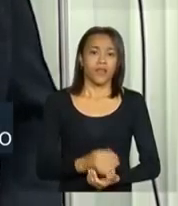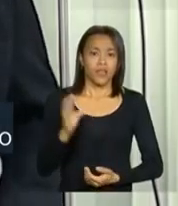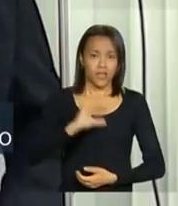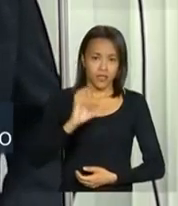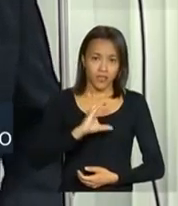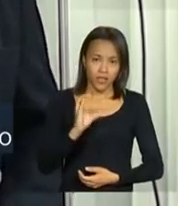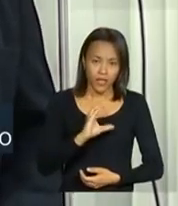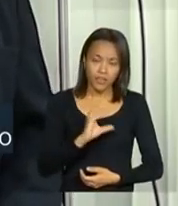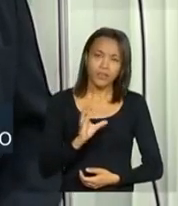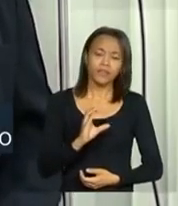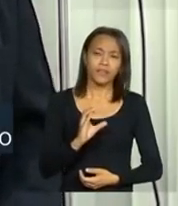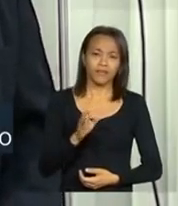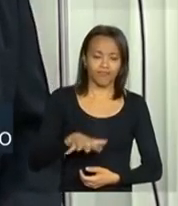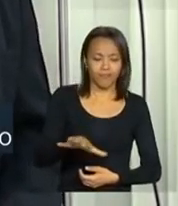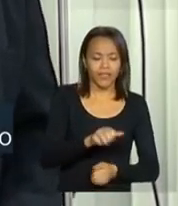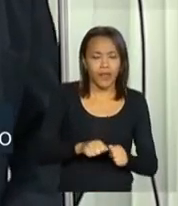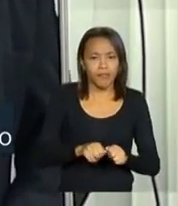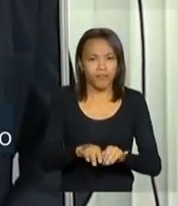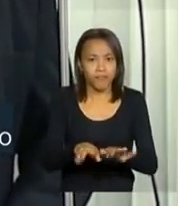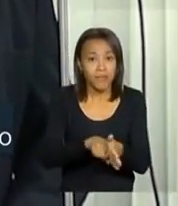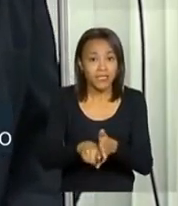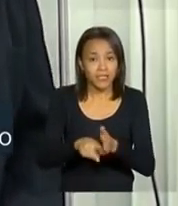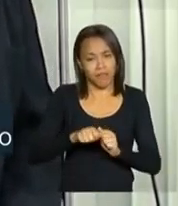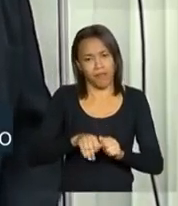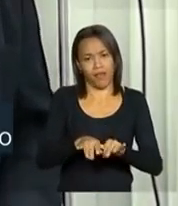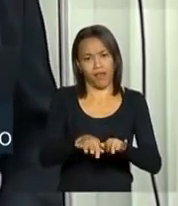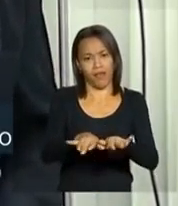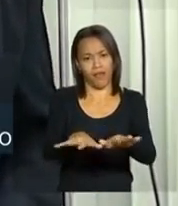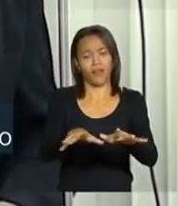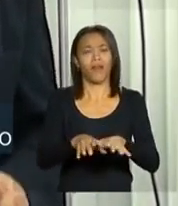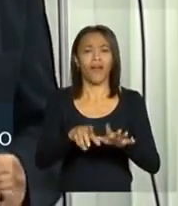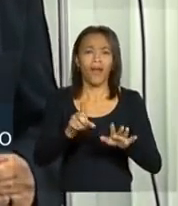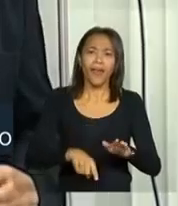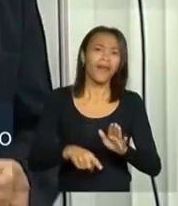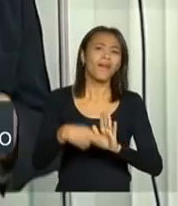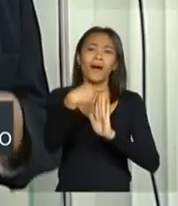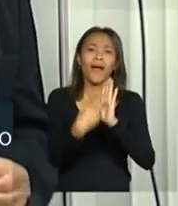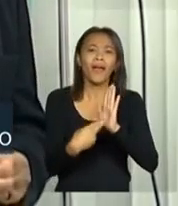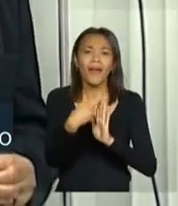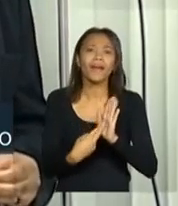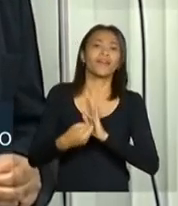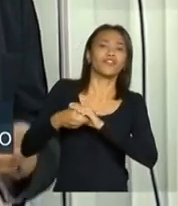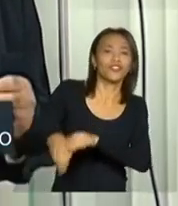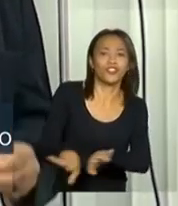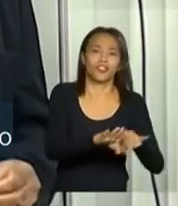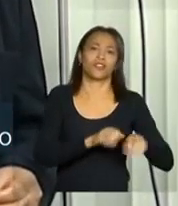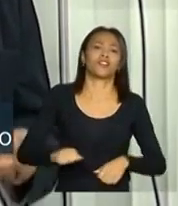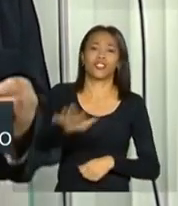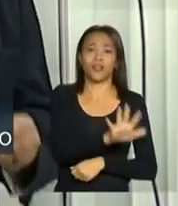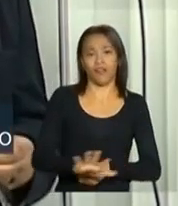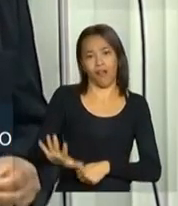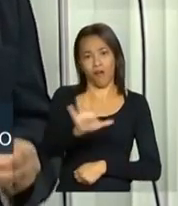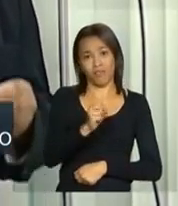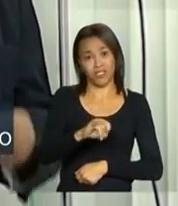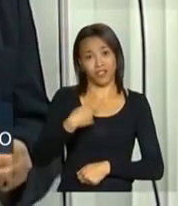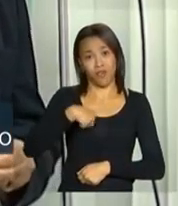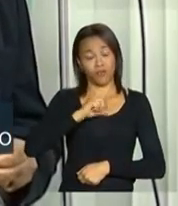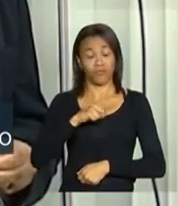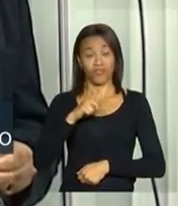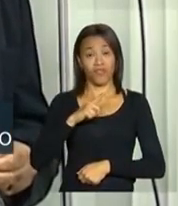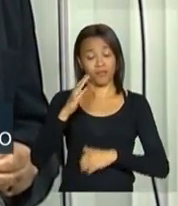agir transversalmente, aqui, em toda... Isso é um princípio geral. Se nós não tivermos capacidade